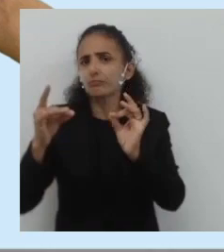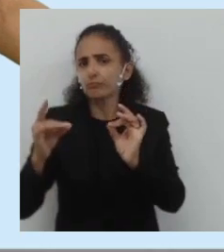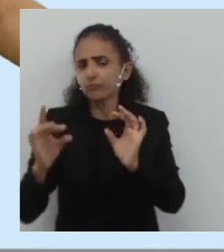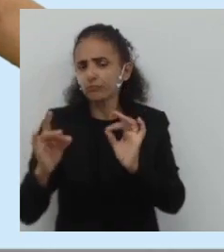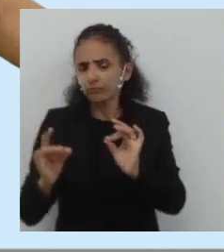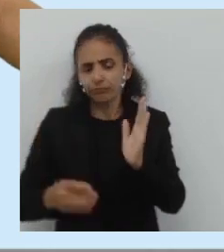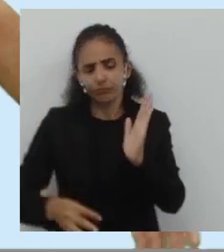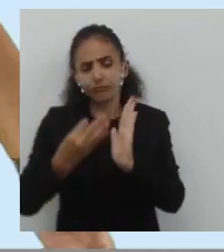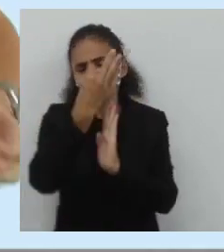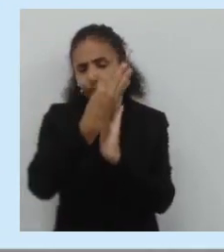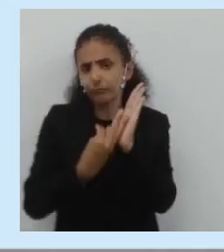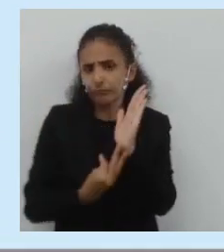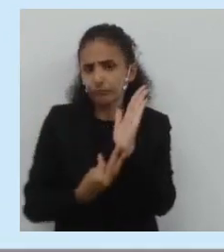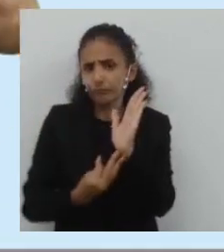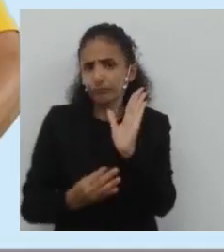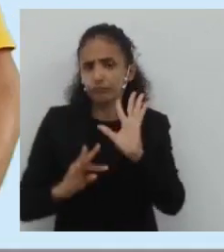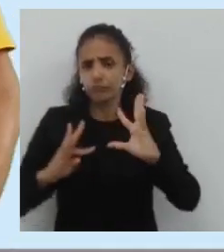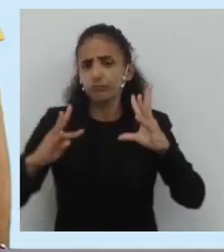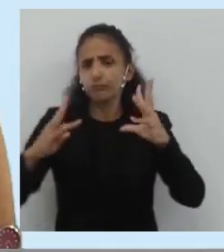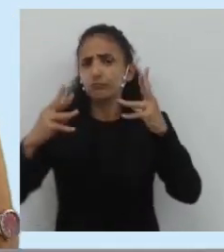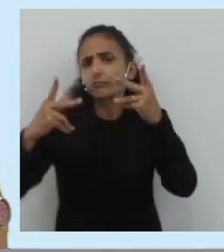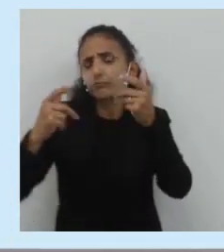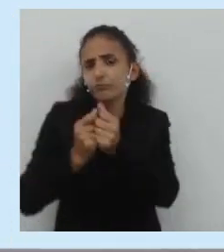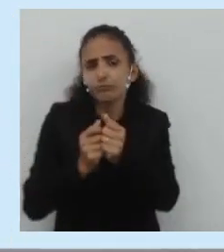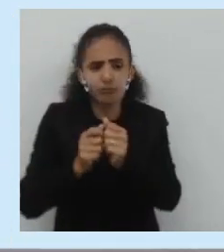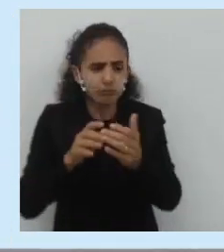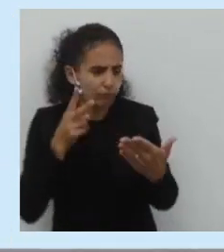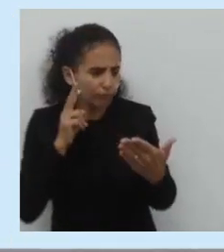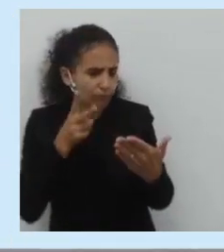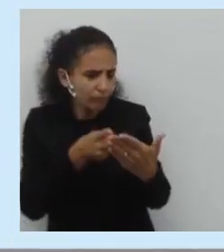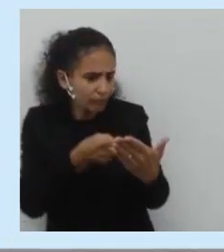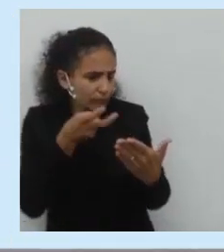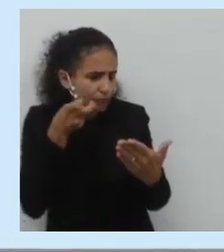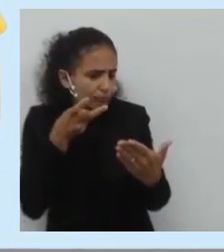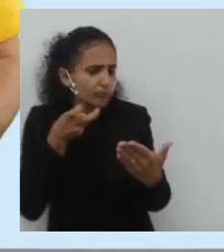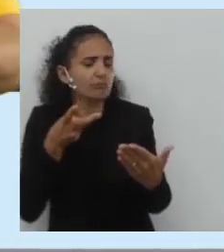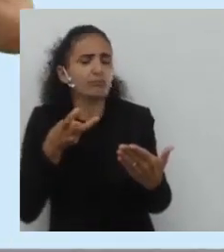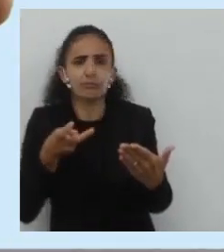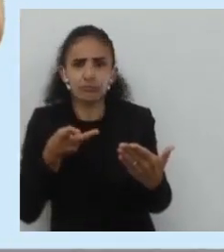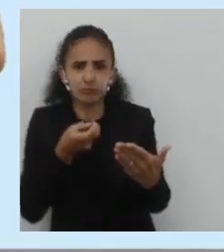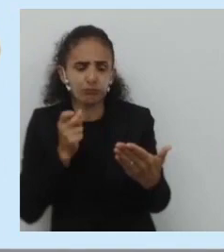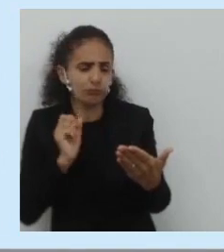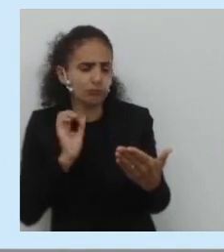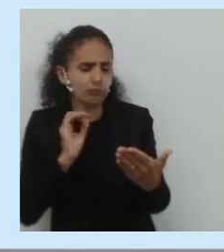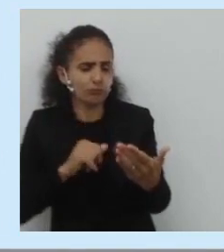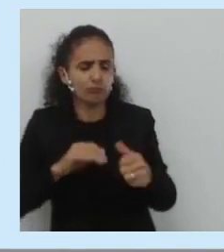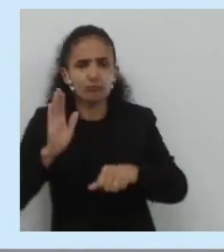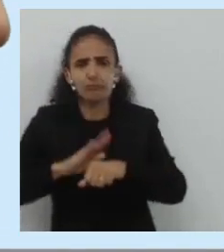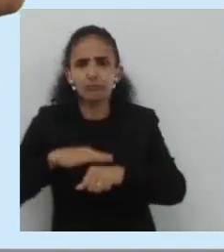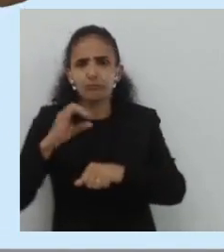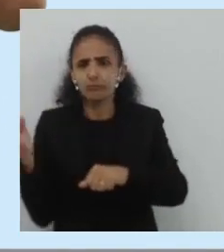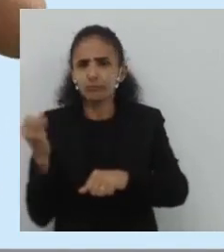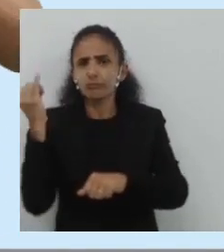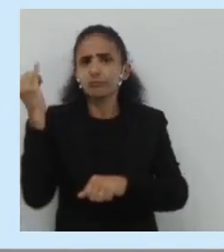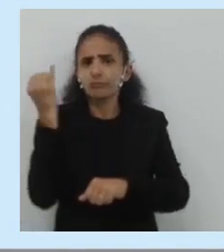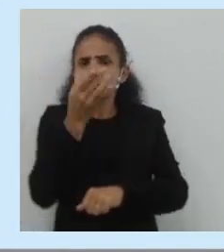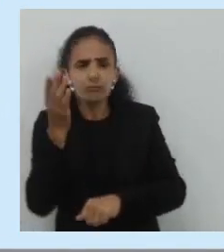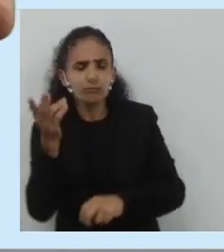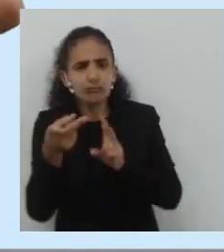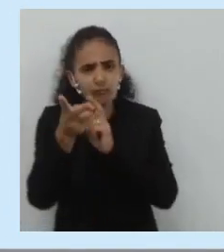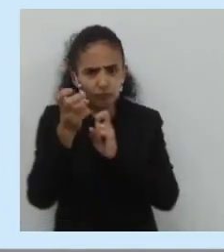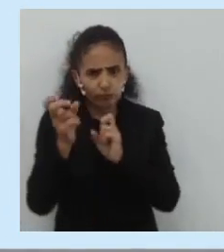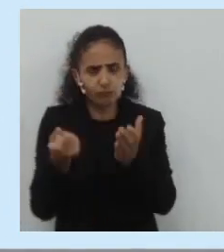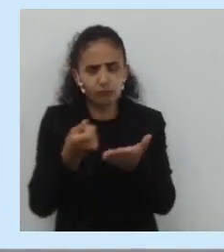norteadores de todo o texto, certo? E aqueles que chamaram a sua atenção. Então, a tomada de nota de um determinado